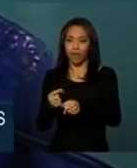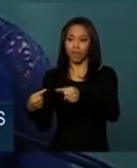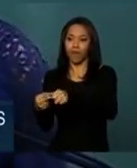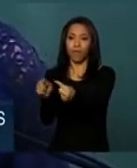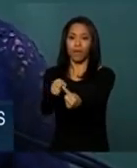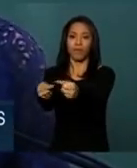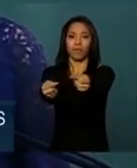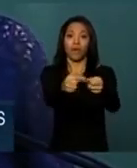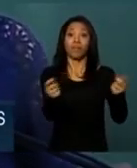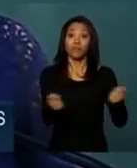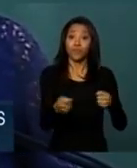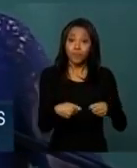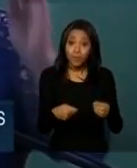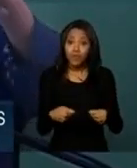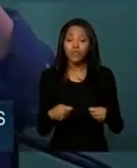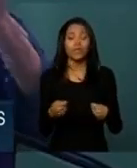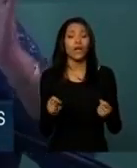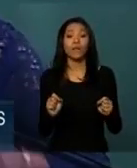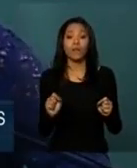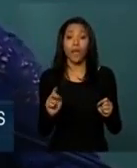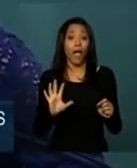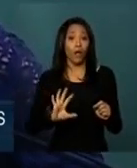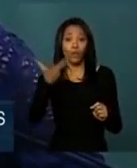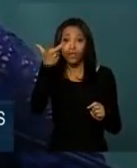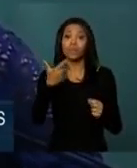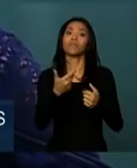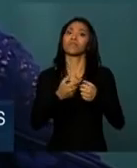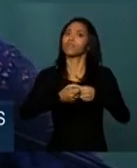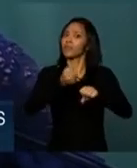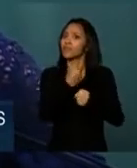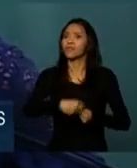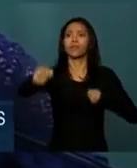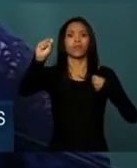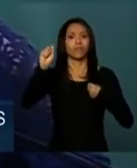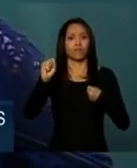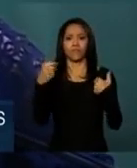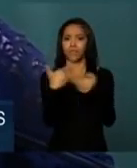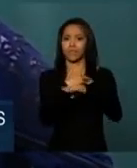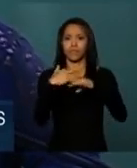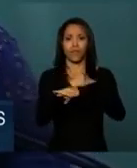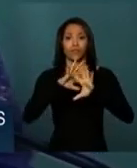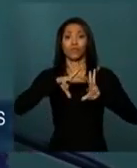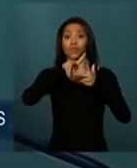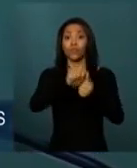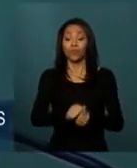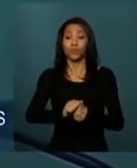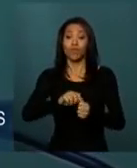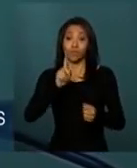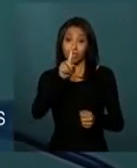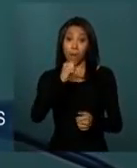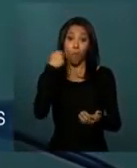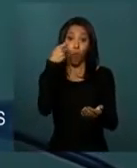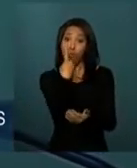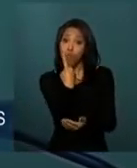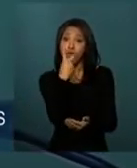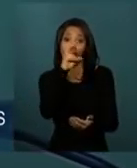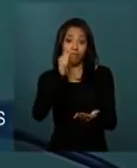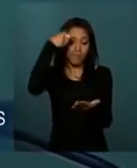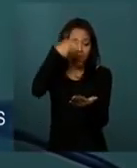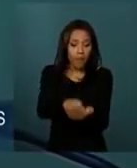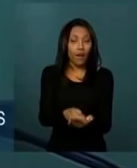que você pode ter? O que tem nas grandes cidades do mundo? Bilhete único. Bilhete único, um bilhete